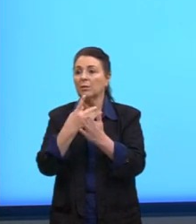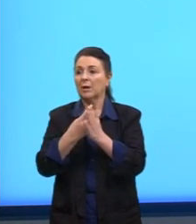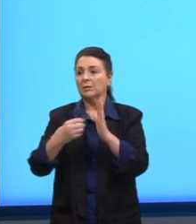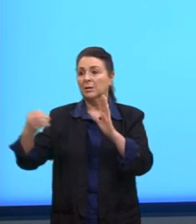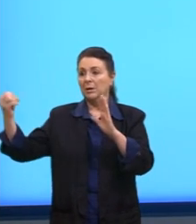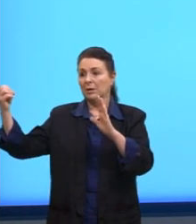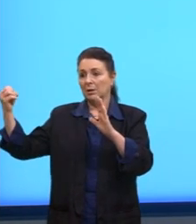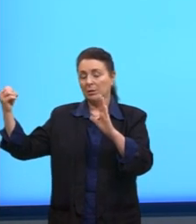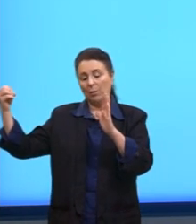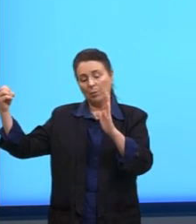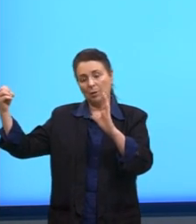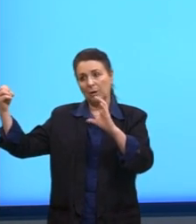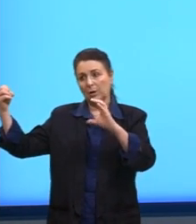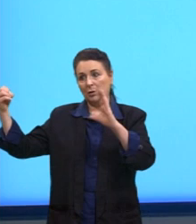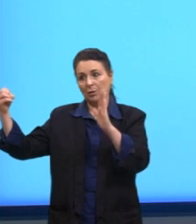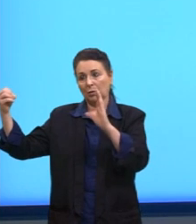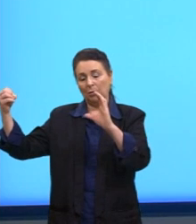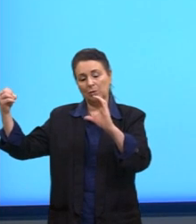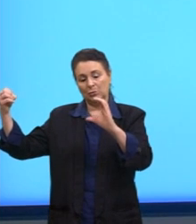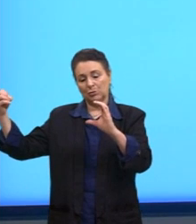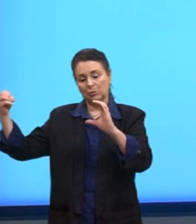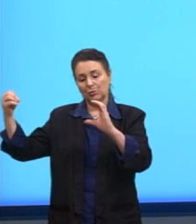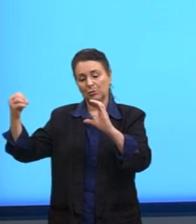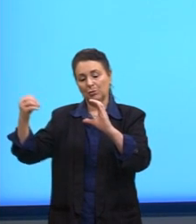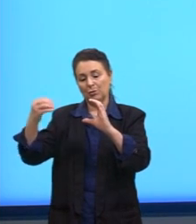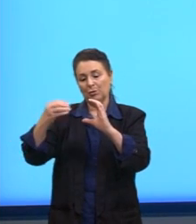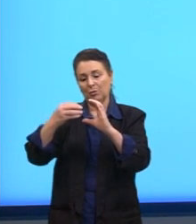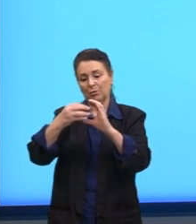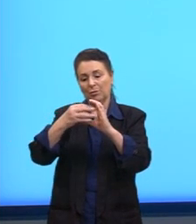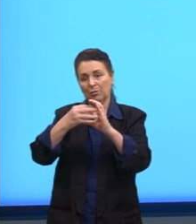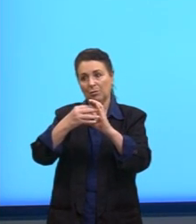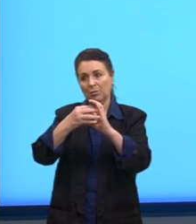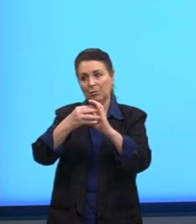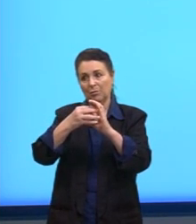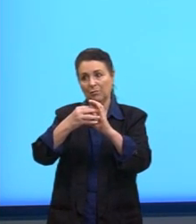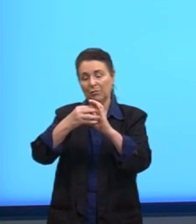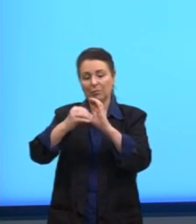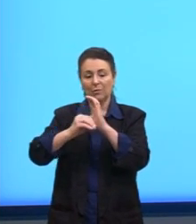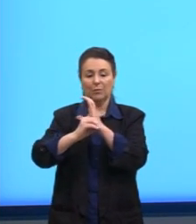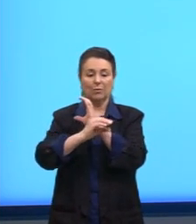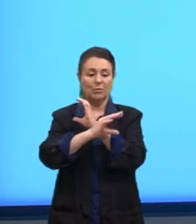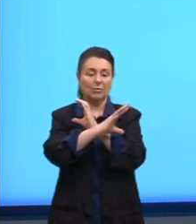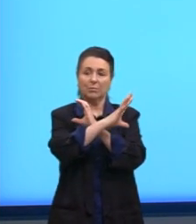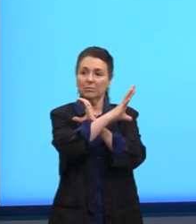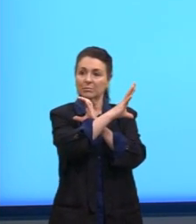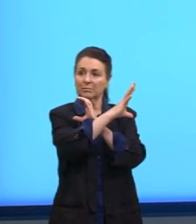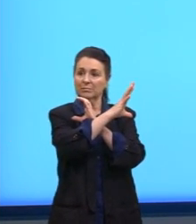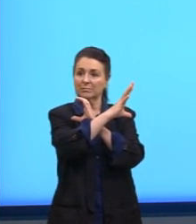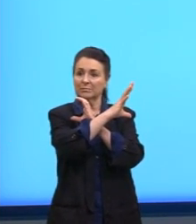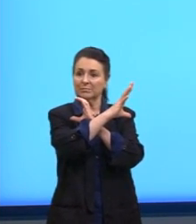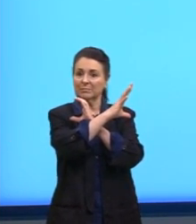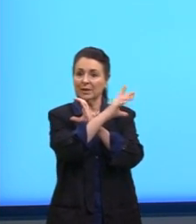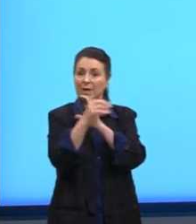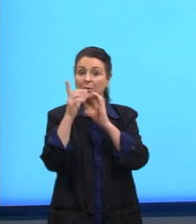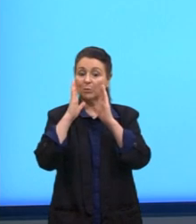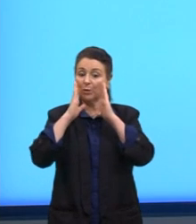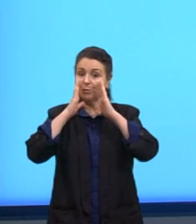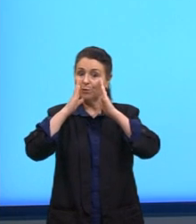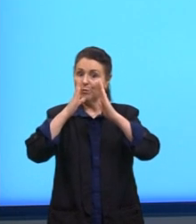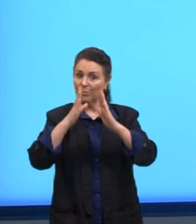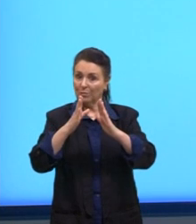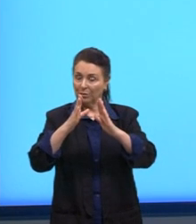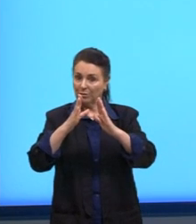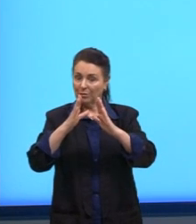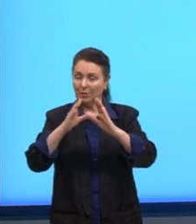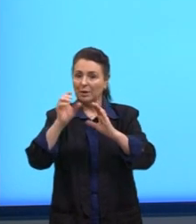vai ser refratado de novo aqui dentro né dessa região mas ele vai vir então para fora nele não vai ter um foco que seja